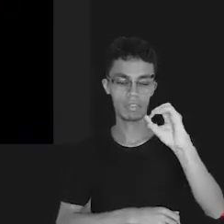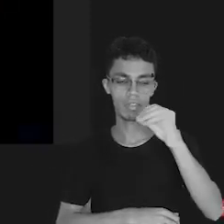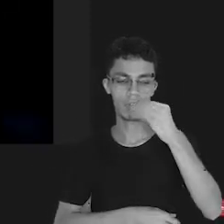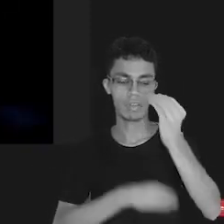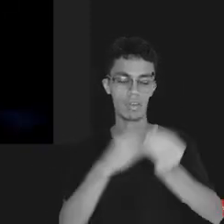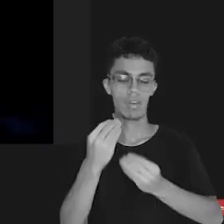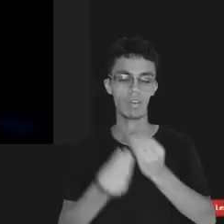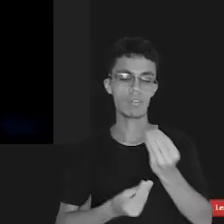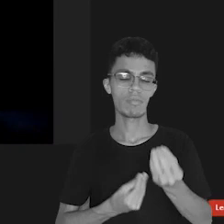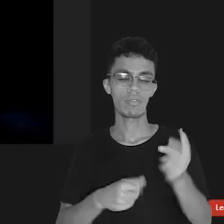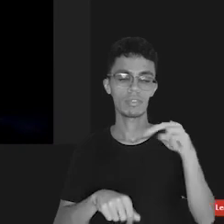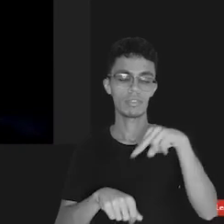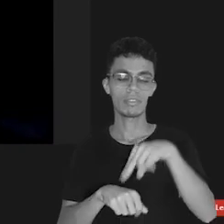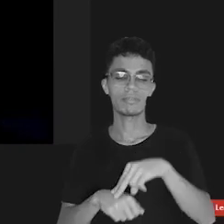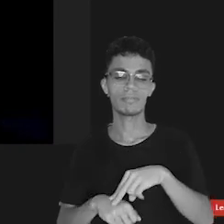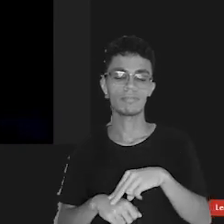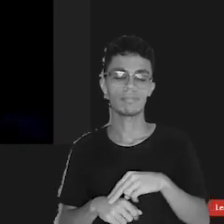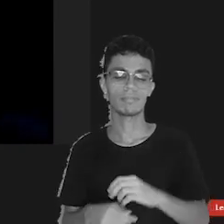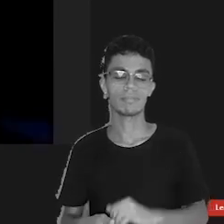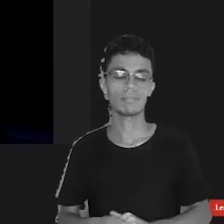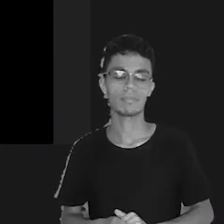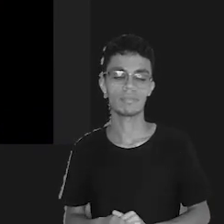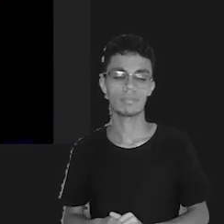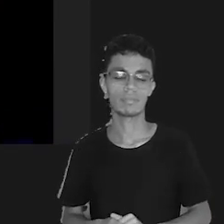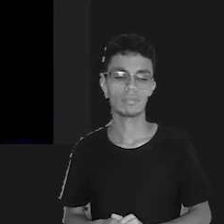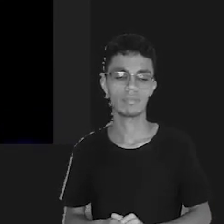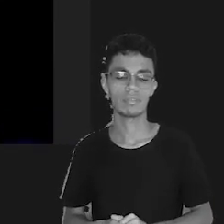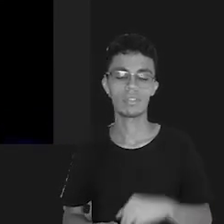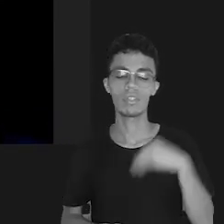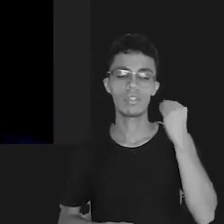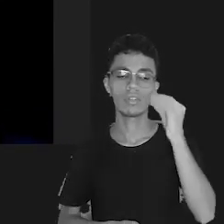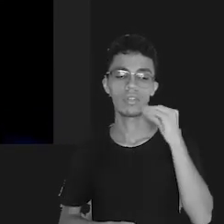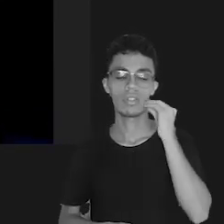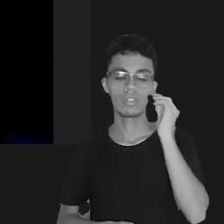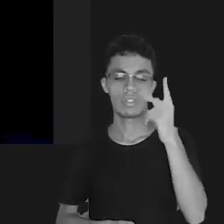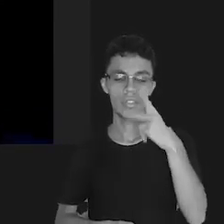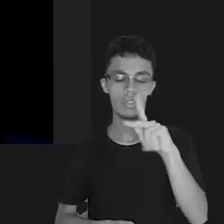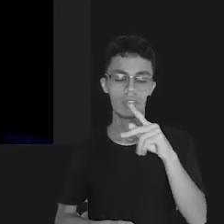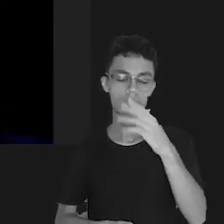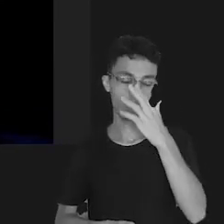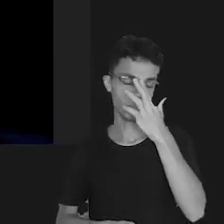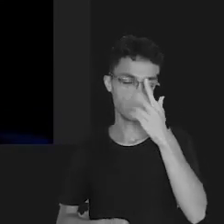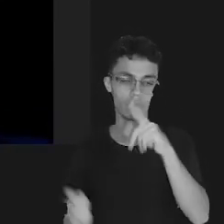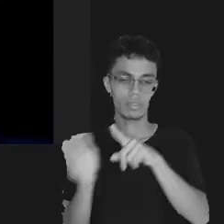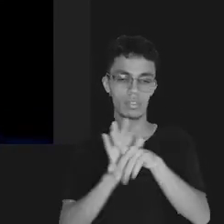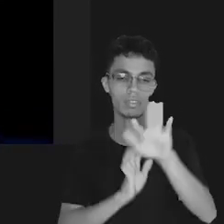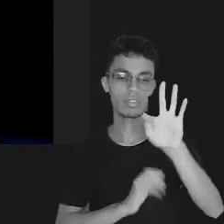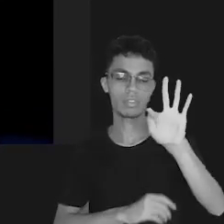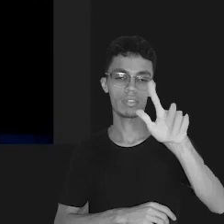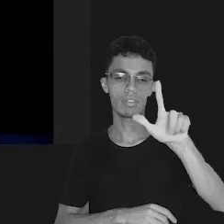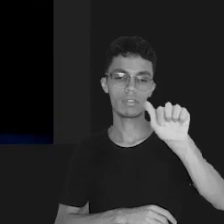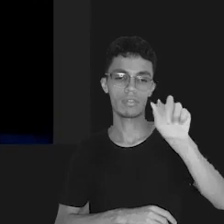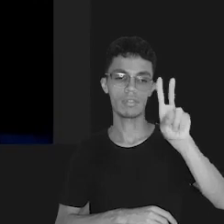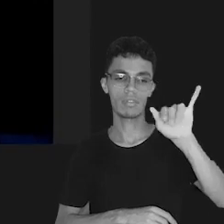como que está essa sua experiência. Eu ia perguntar para a Flávia, mas a Flávia